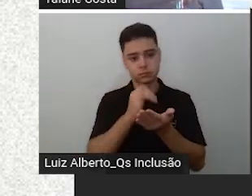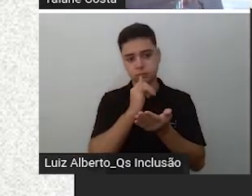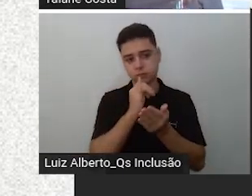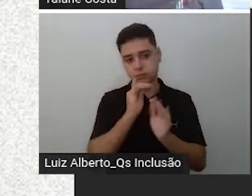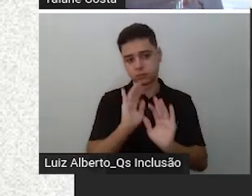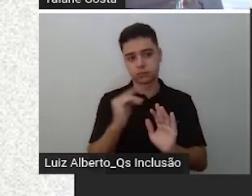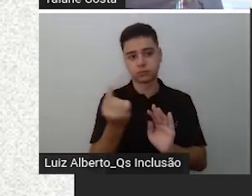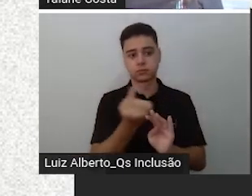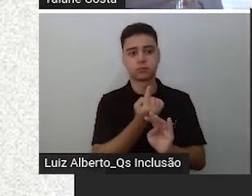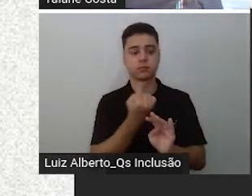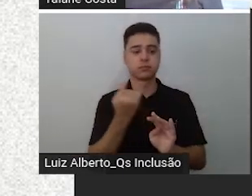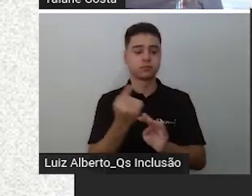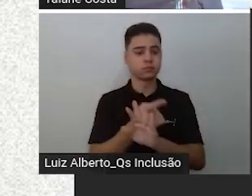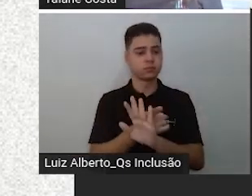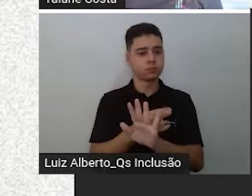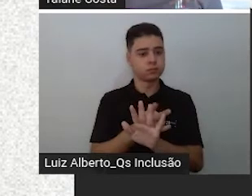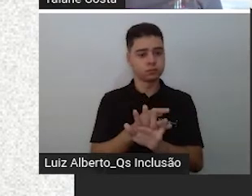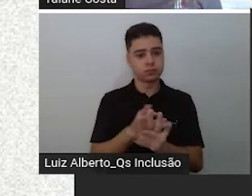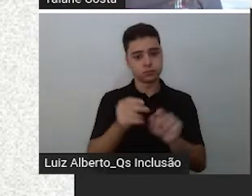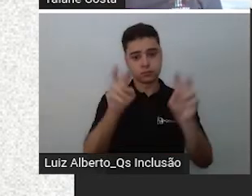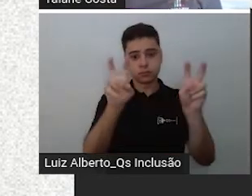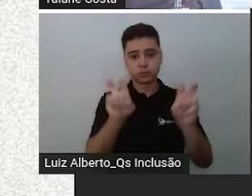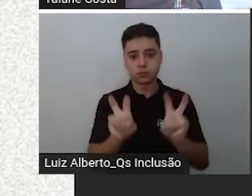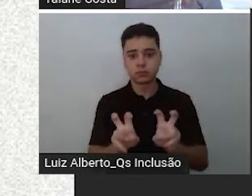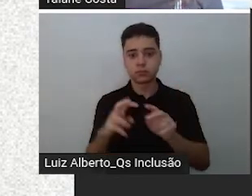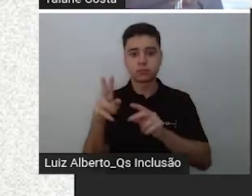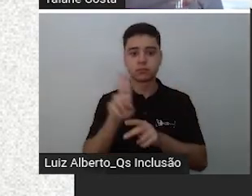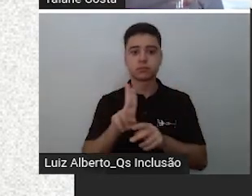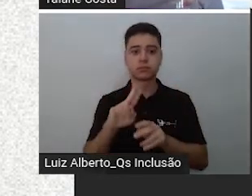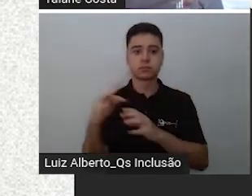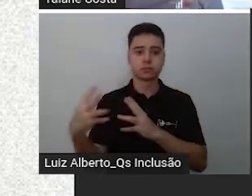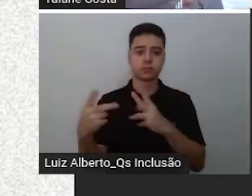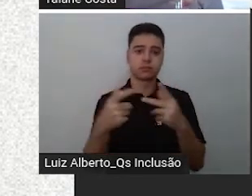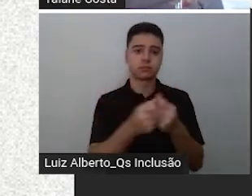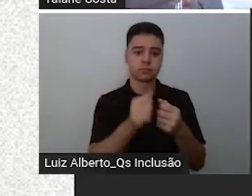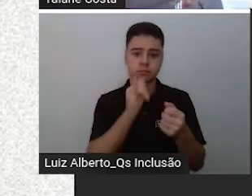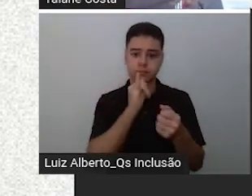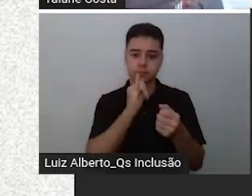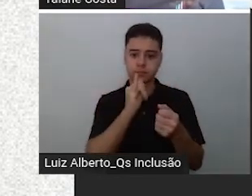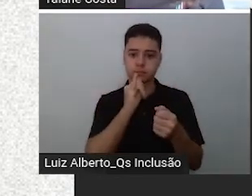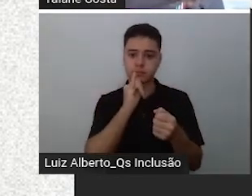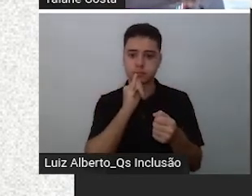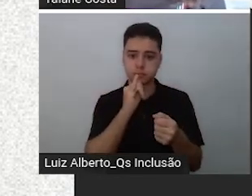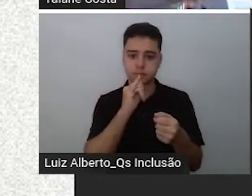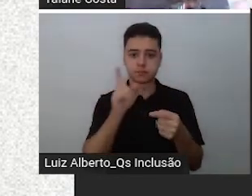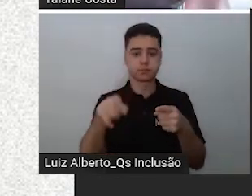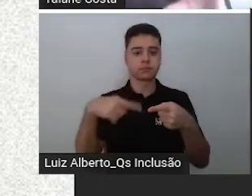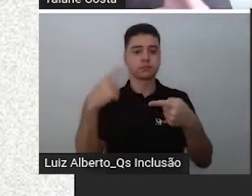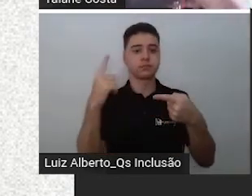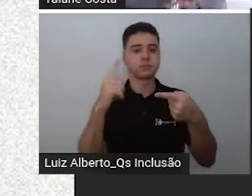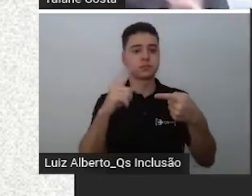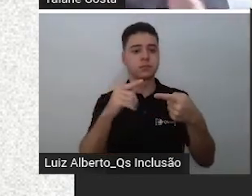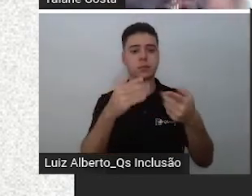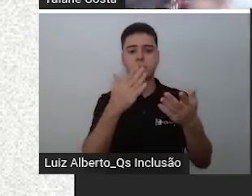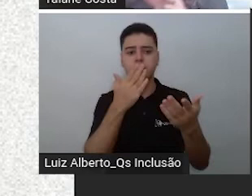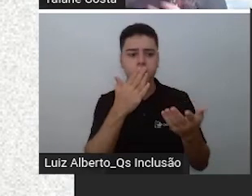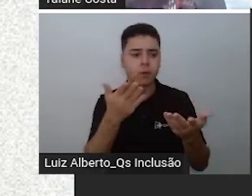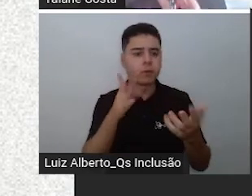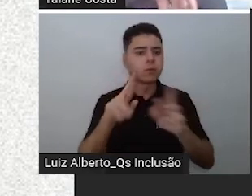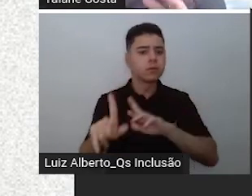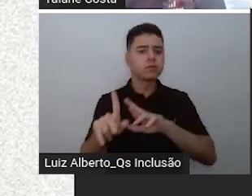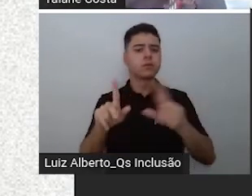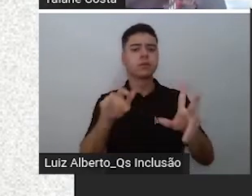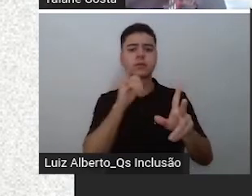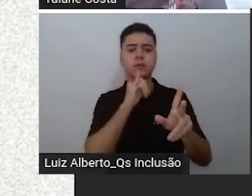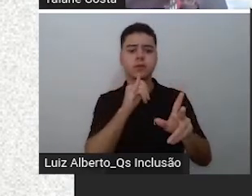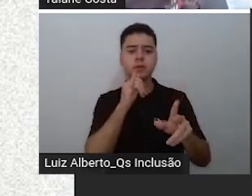tem alguns termos a ser usados para essa visita. Então quais são as diferenças